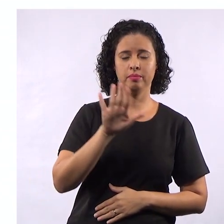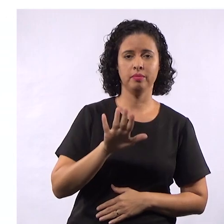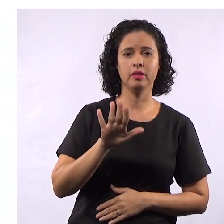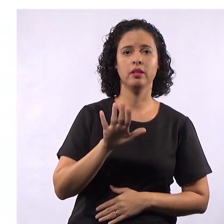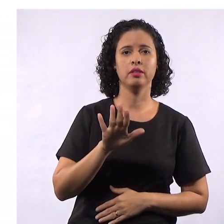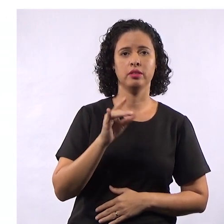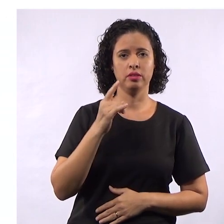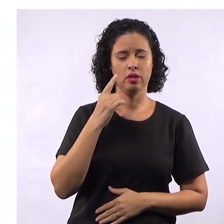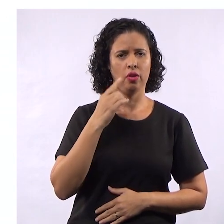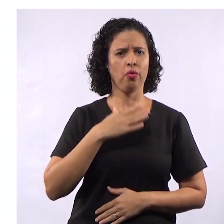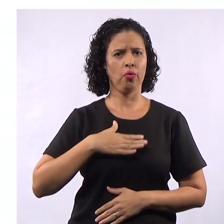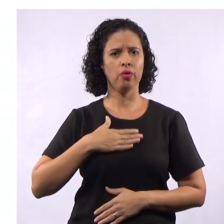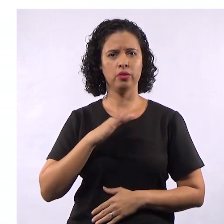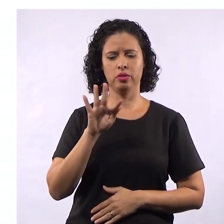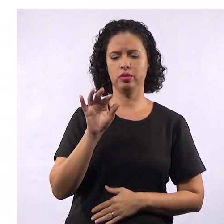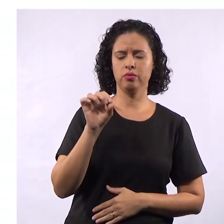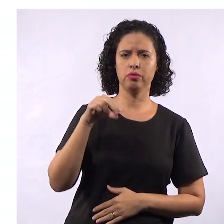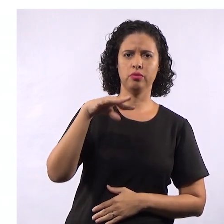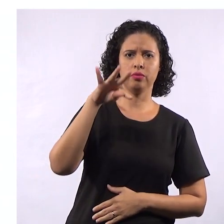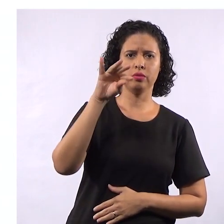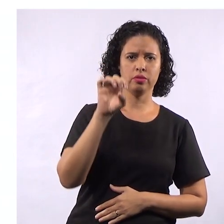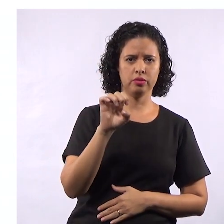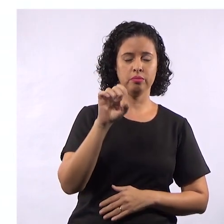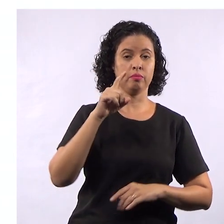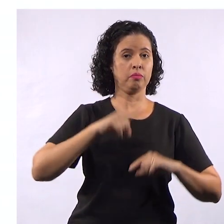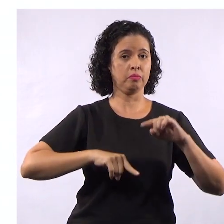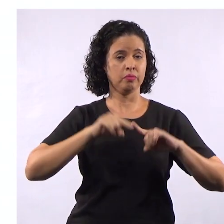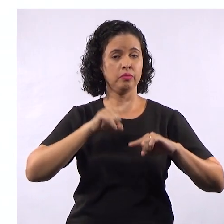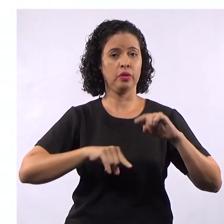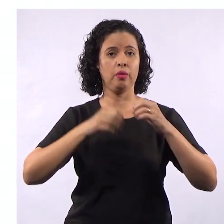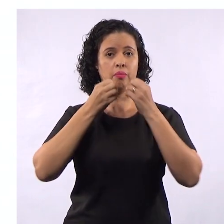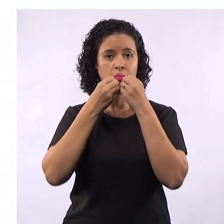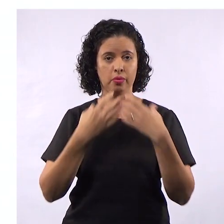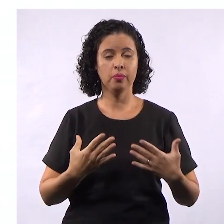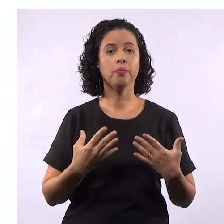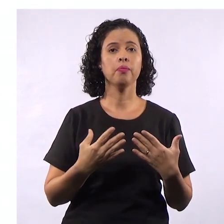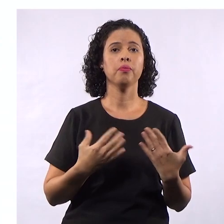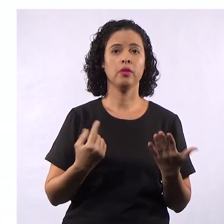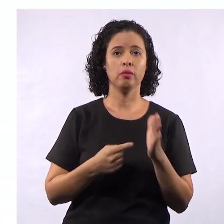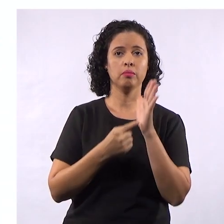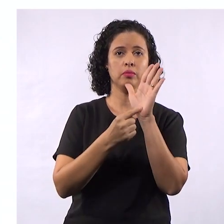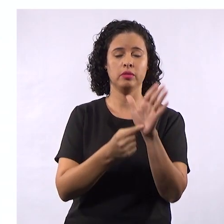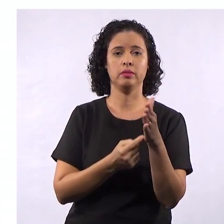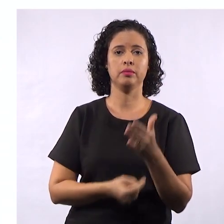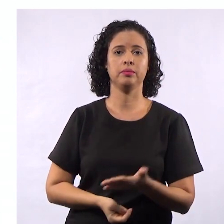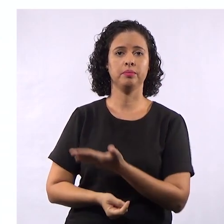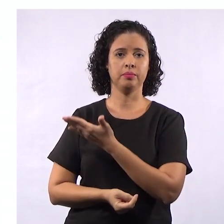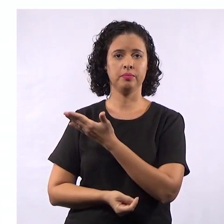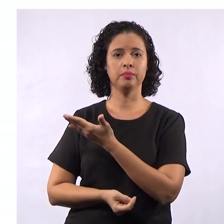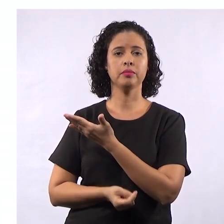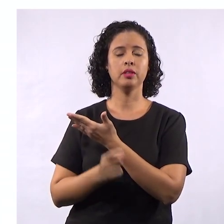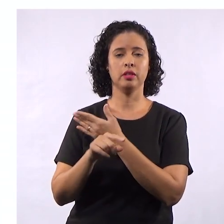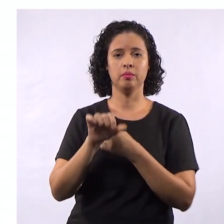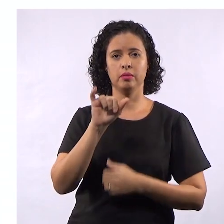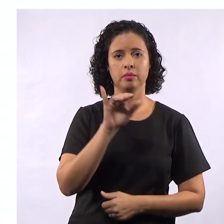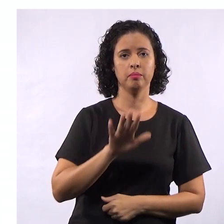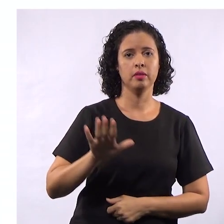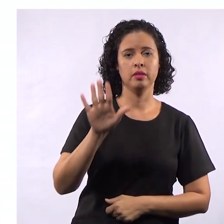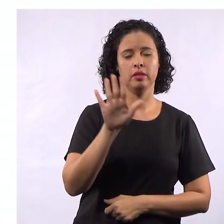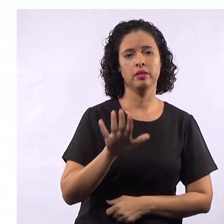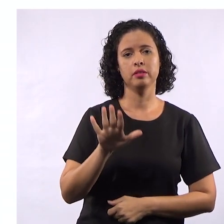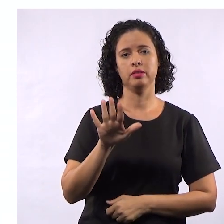a criança o corpo da mãe foi levado para o hospital, do pai também, né, para fazer os procedimentos